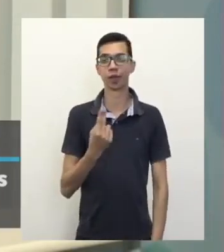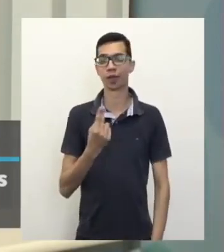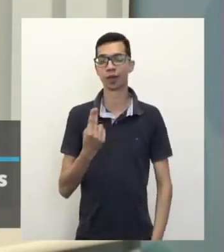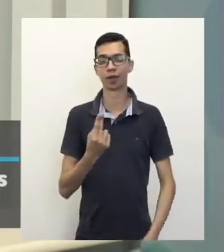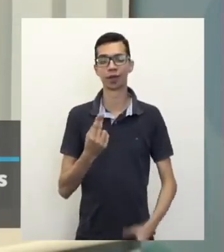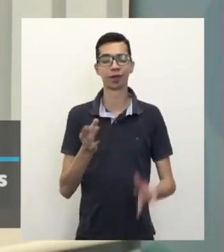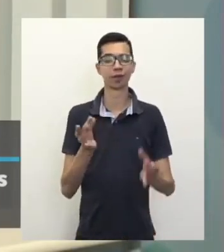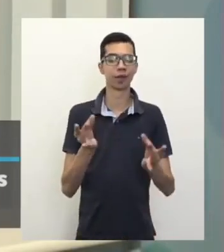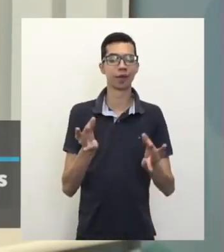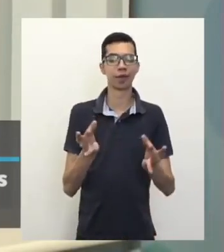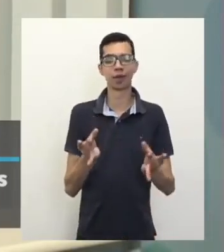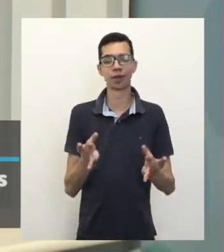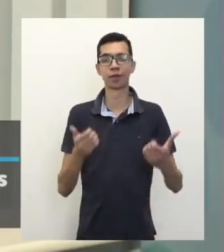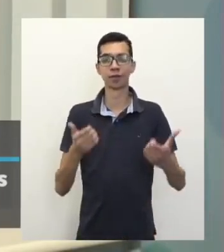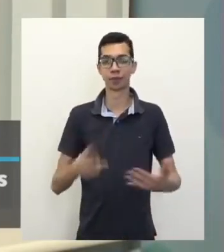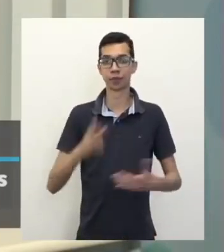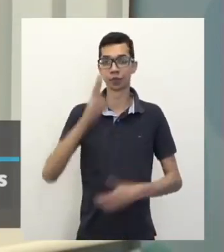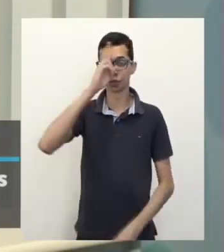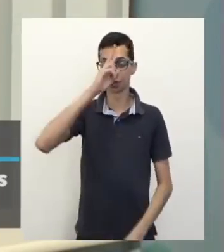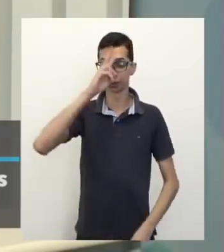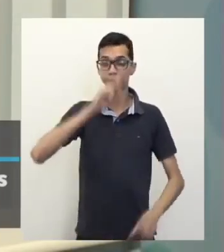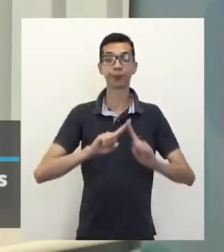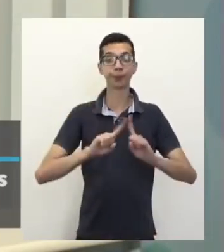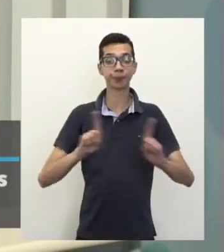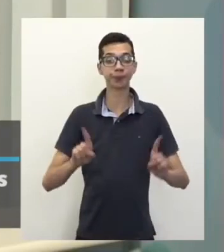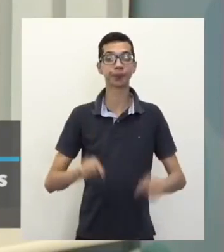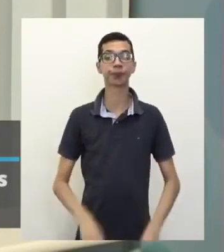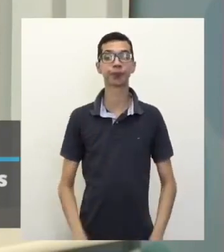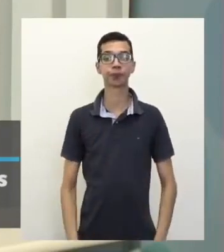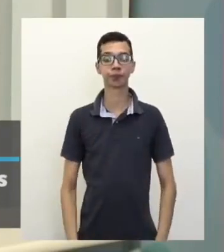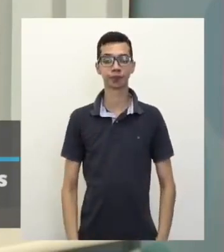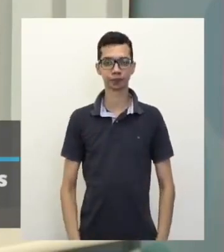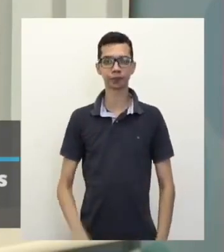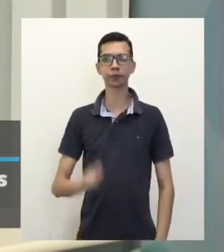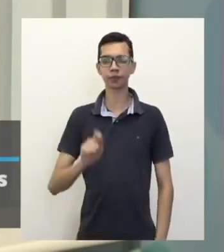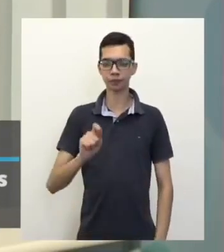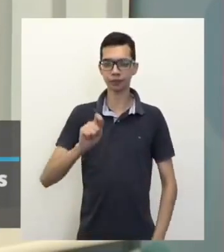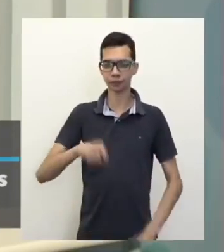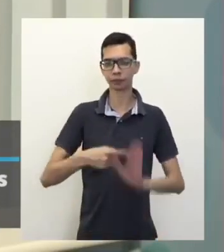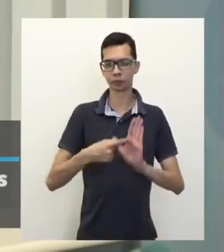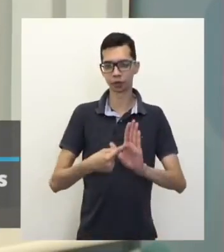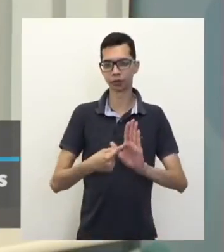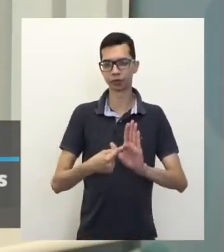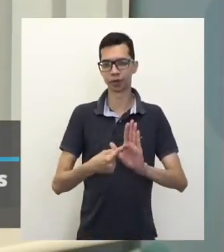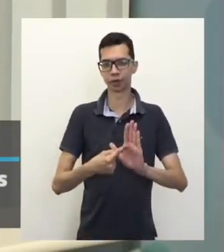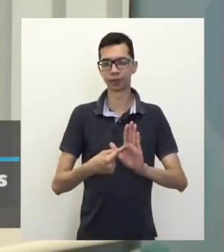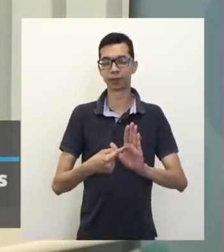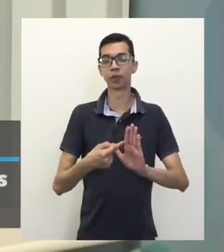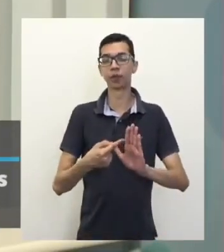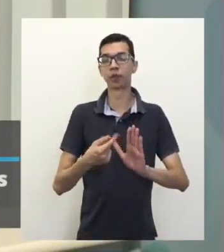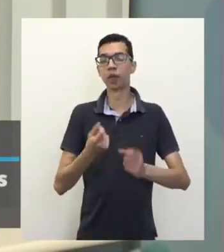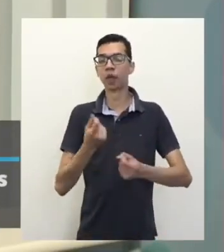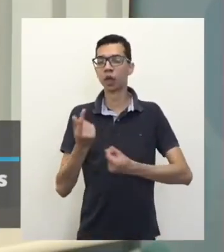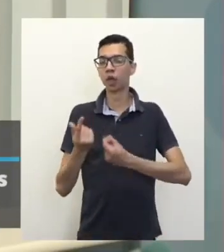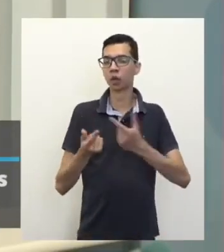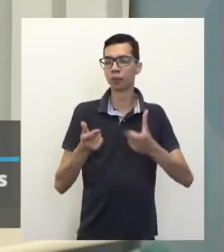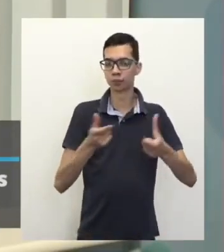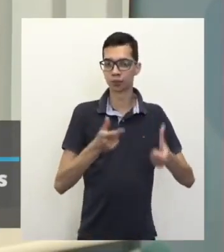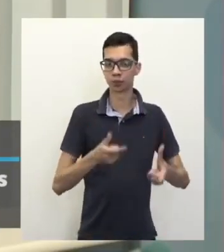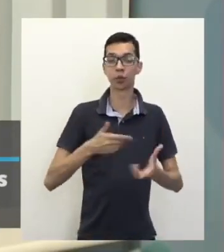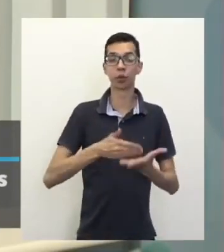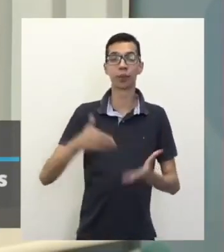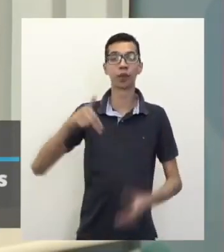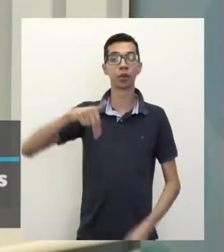elementos da história, mas sim fazer algumas referências. Então, a gente vai começar pela região norte do